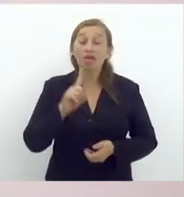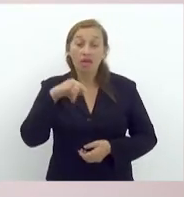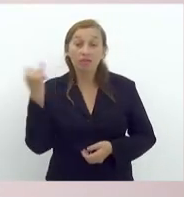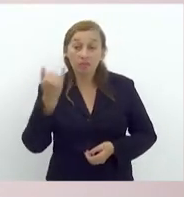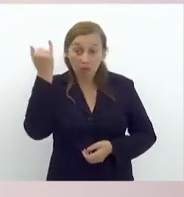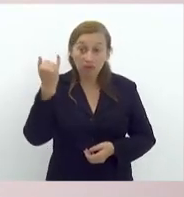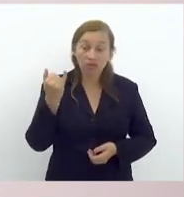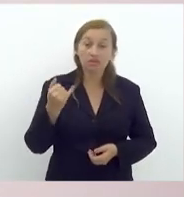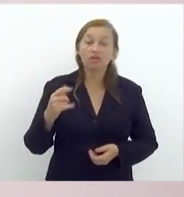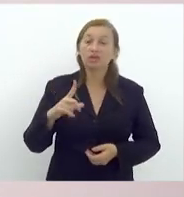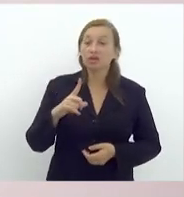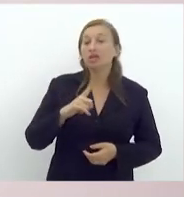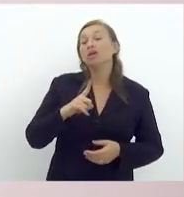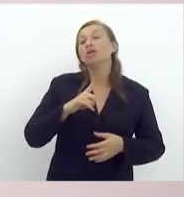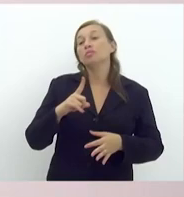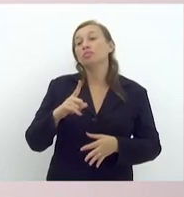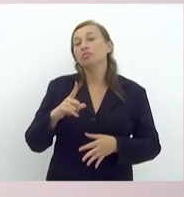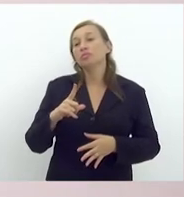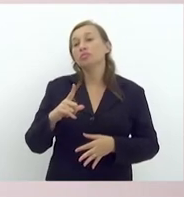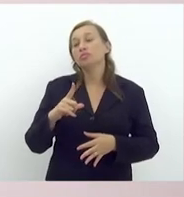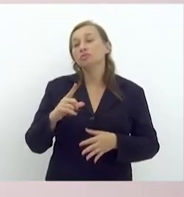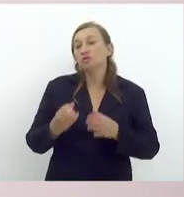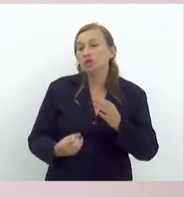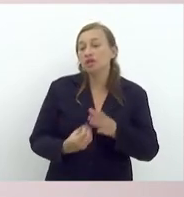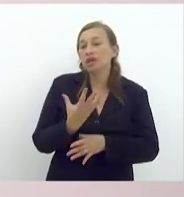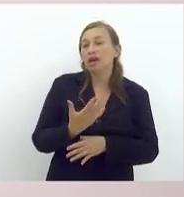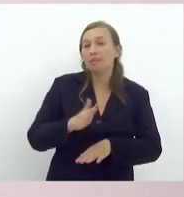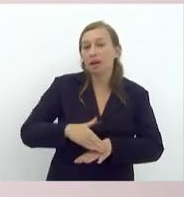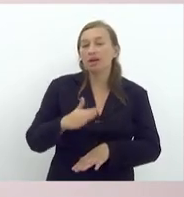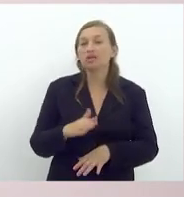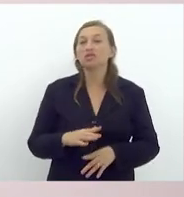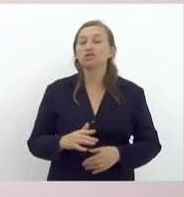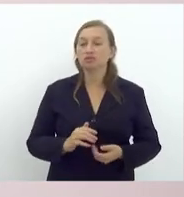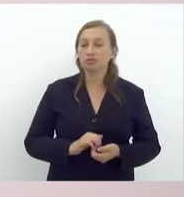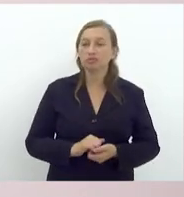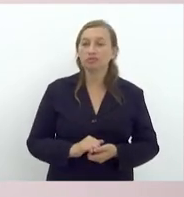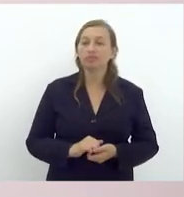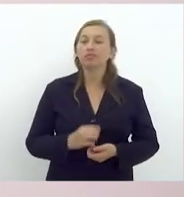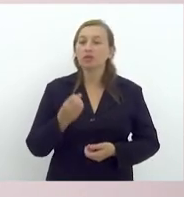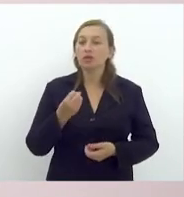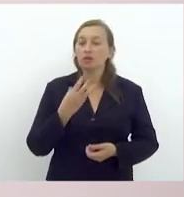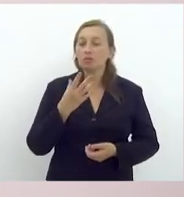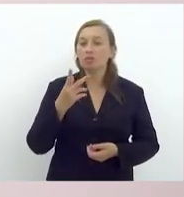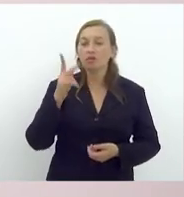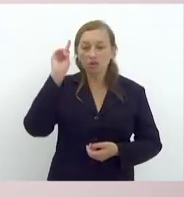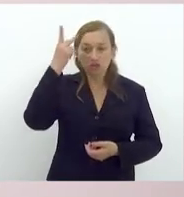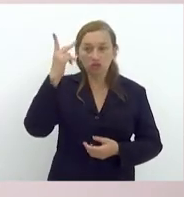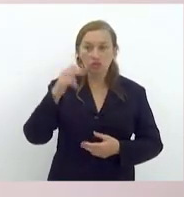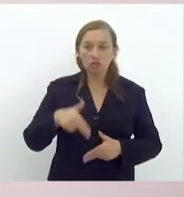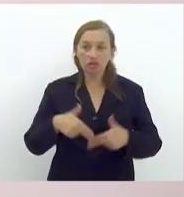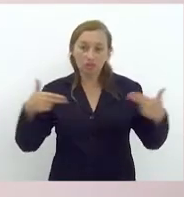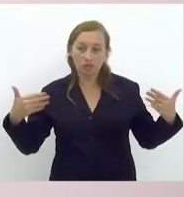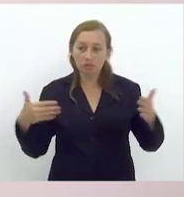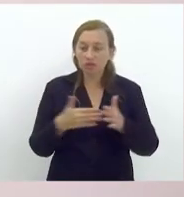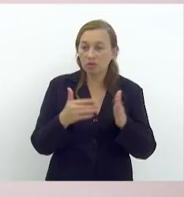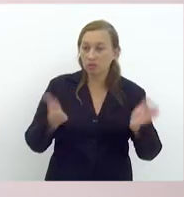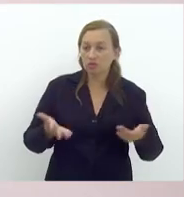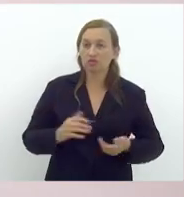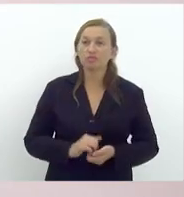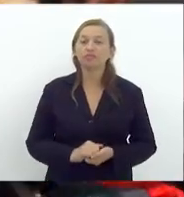importante a gente tem muito que construir mas a gente construiu uma bela história de hip hop até hoje